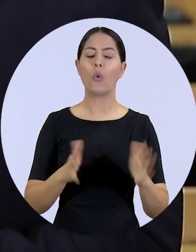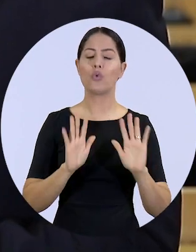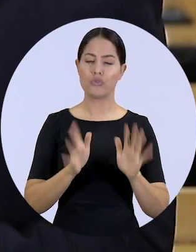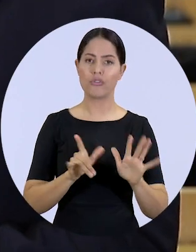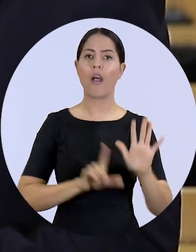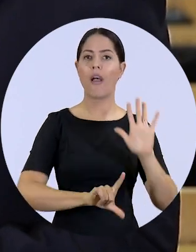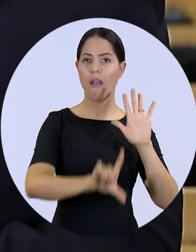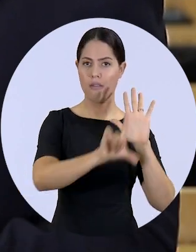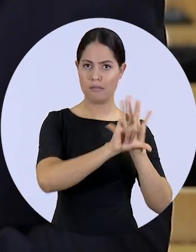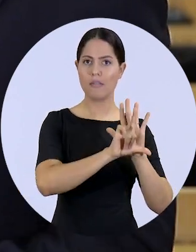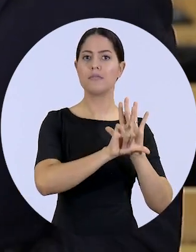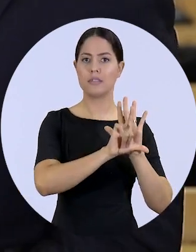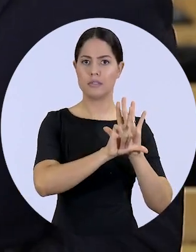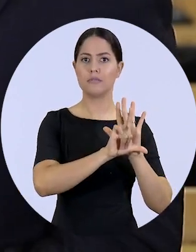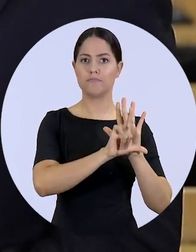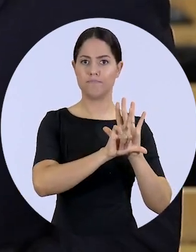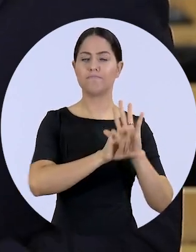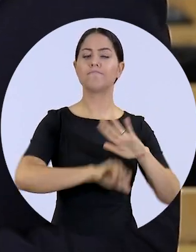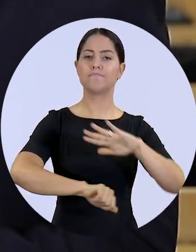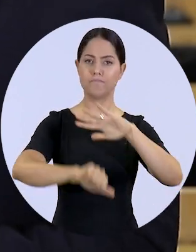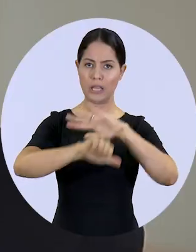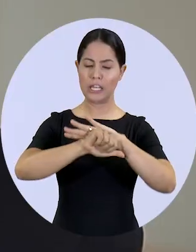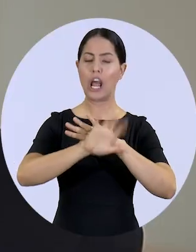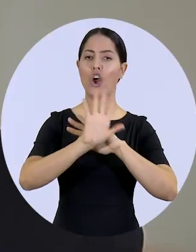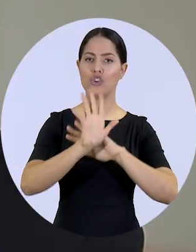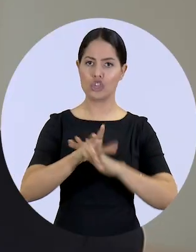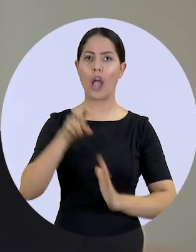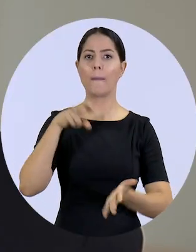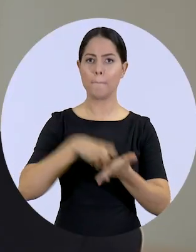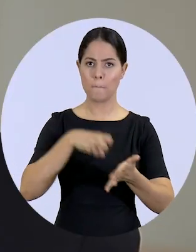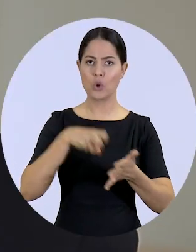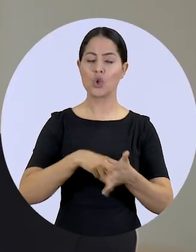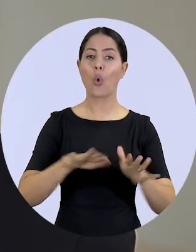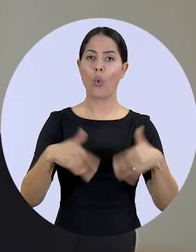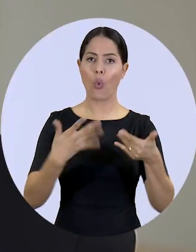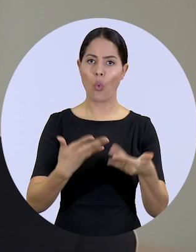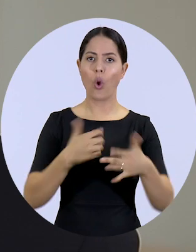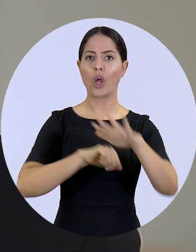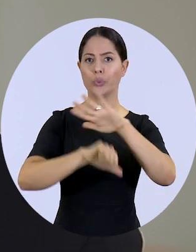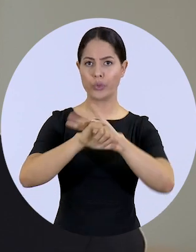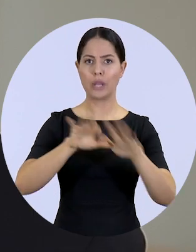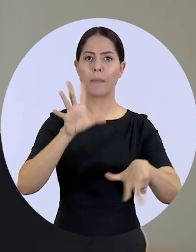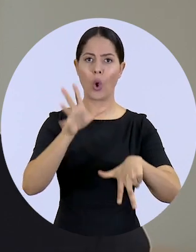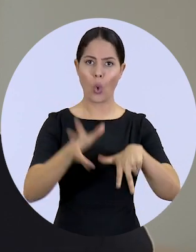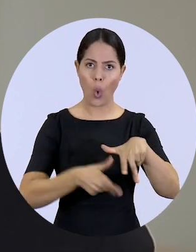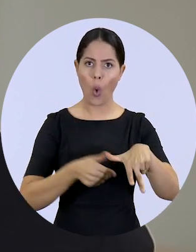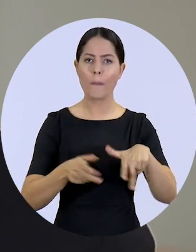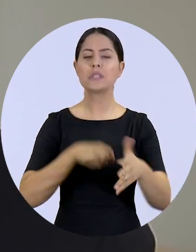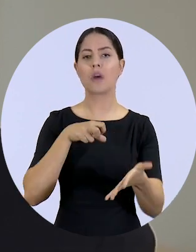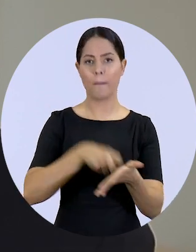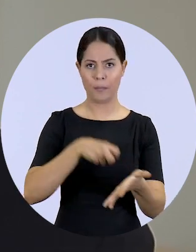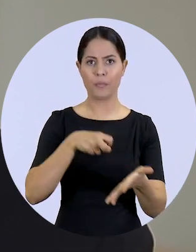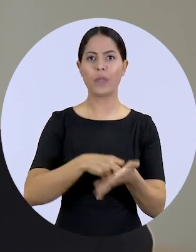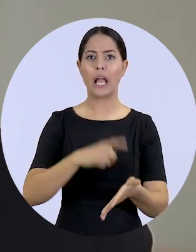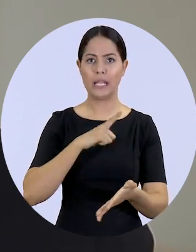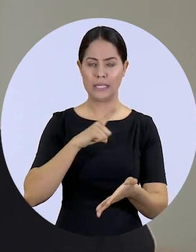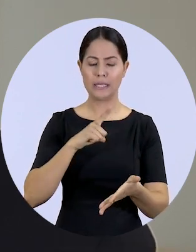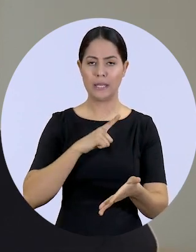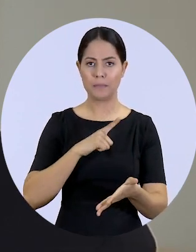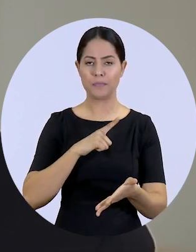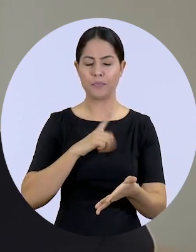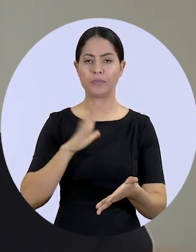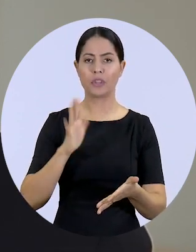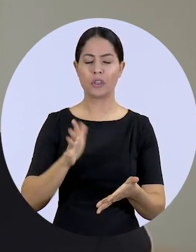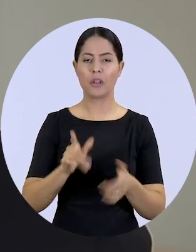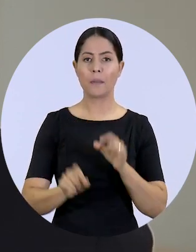uma legislação penal há muito tempo que pune a corrupção. Talvez no campo da legislação que nós pudéssemos ter, e seria importante porque estimularia uma mudança